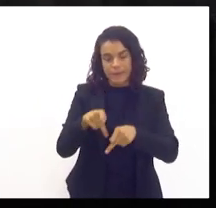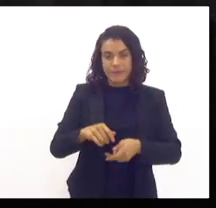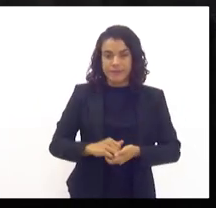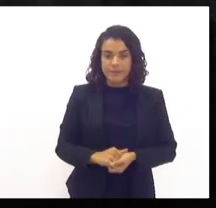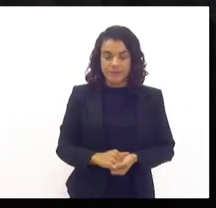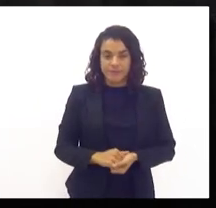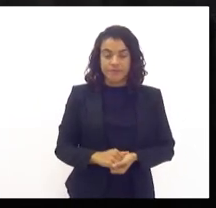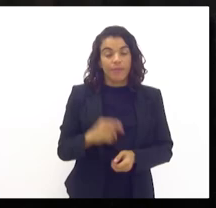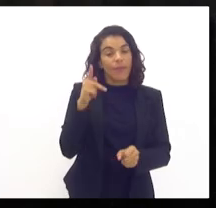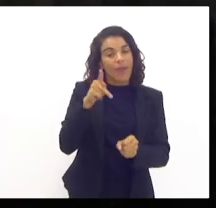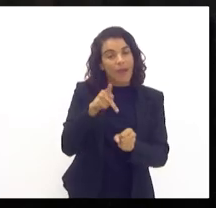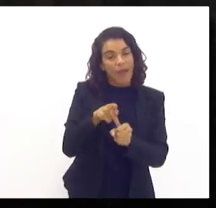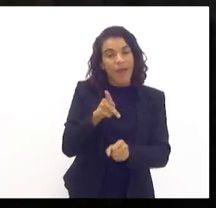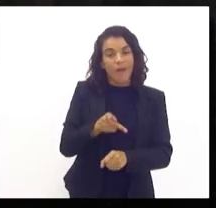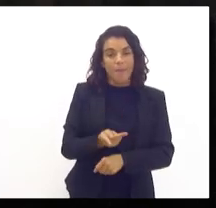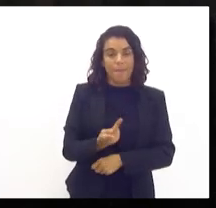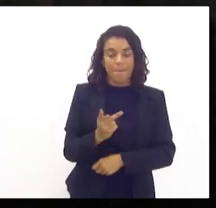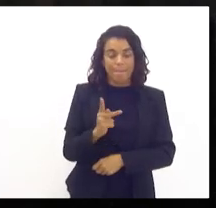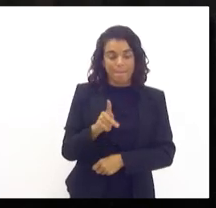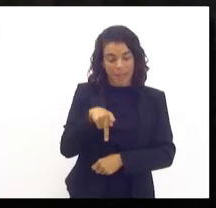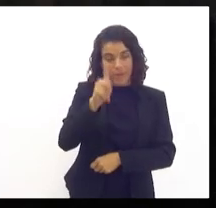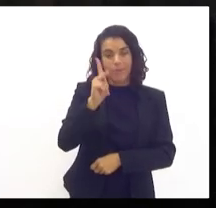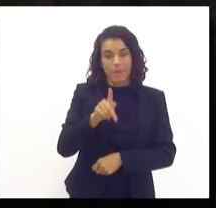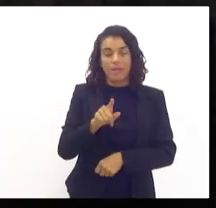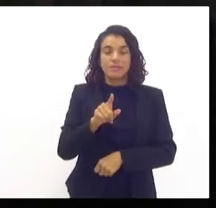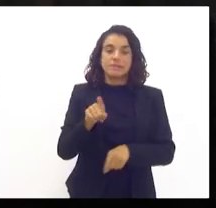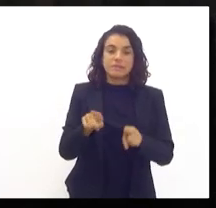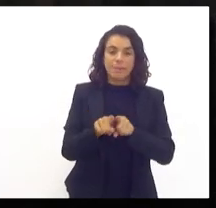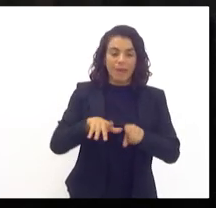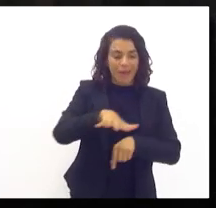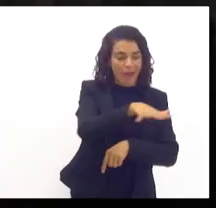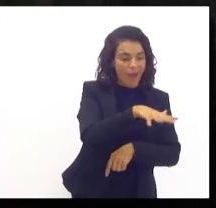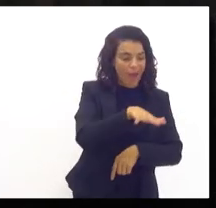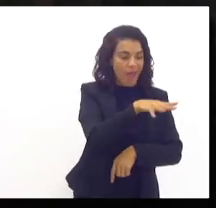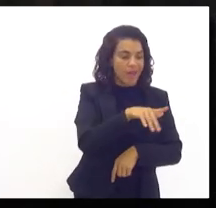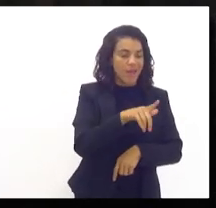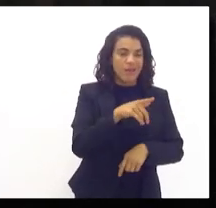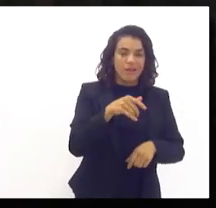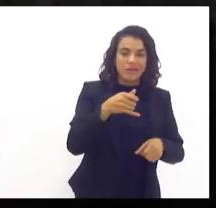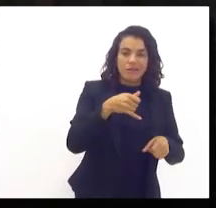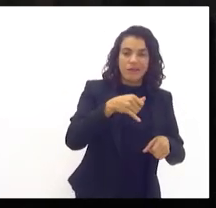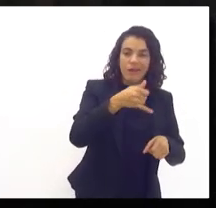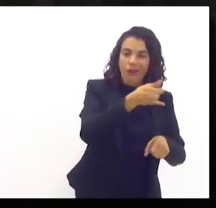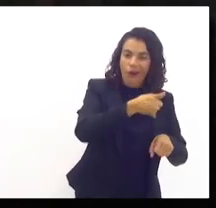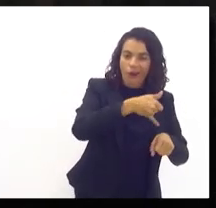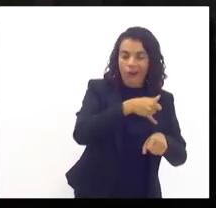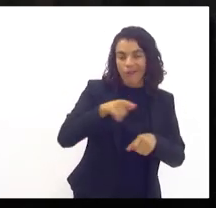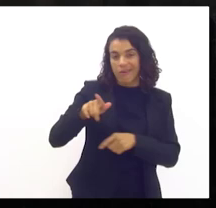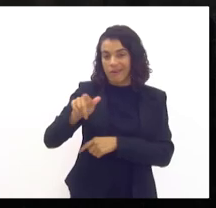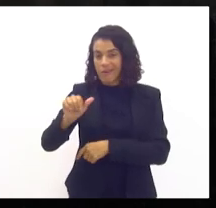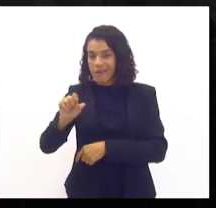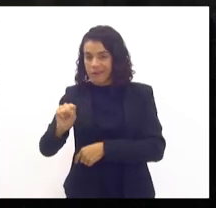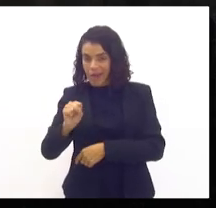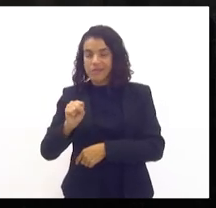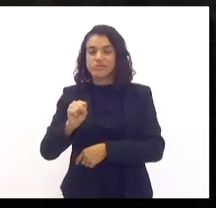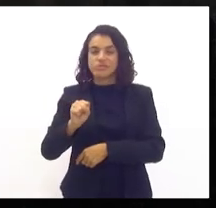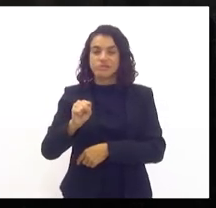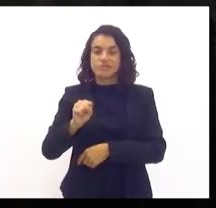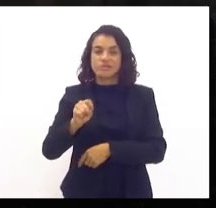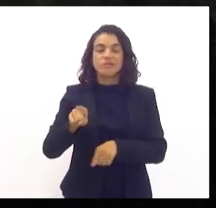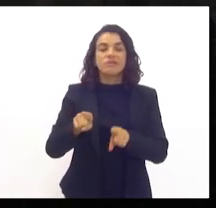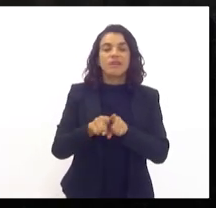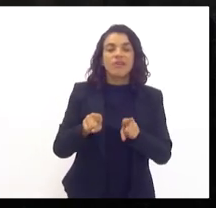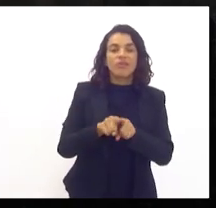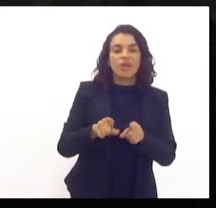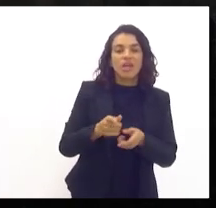A Petrobras e toda a cadeia de óleo e gás foi desfacelada com o lavajatismo, que